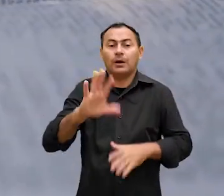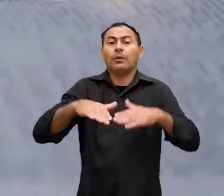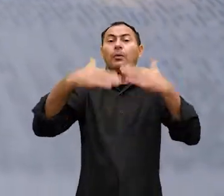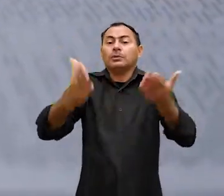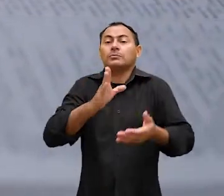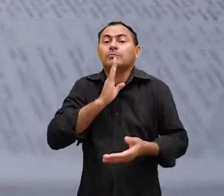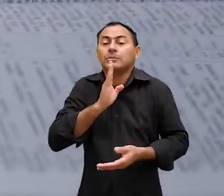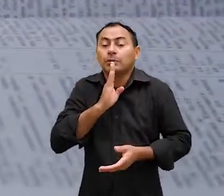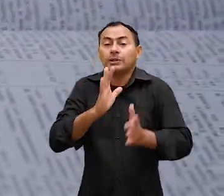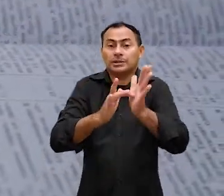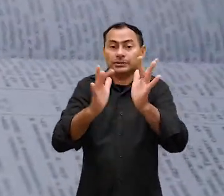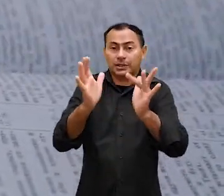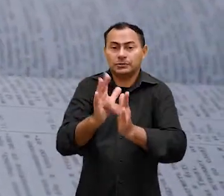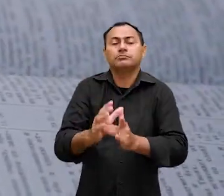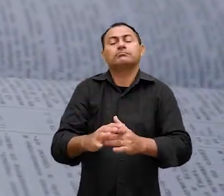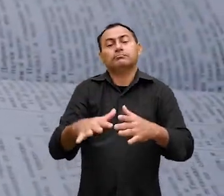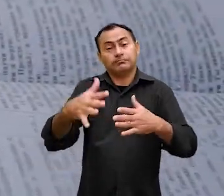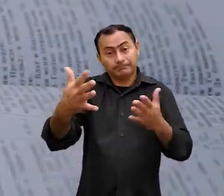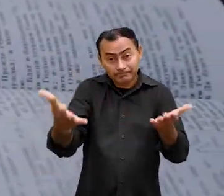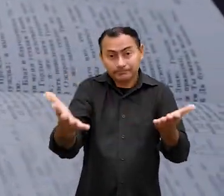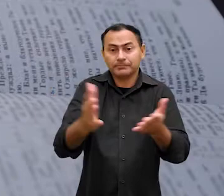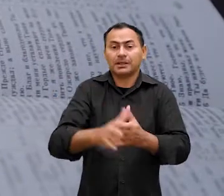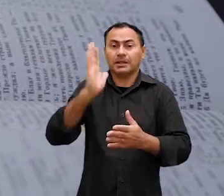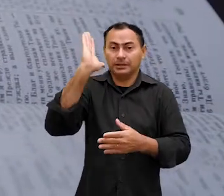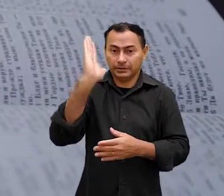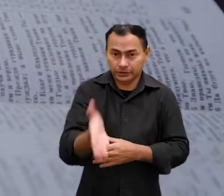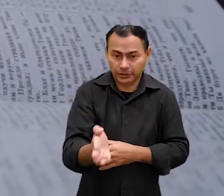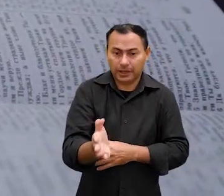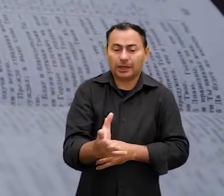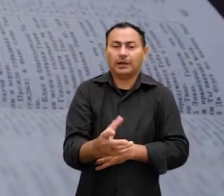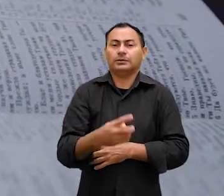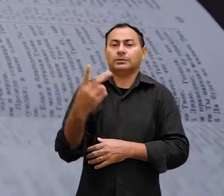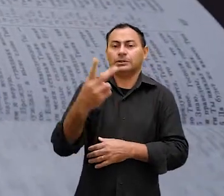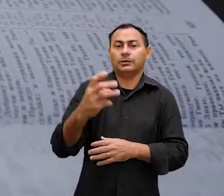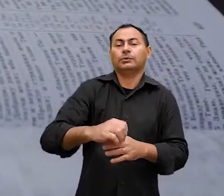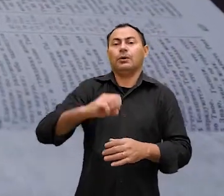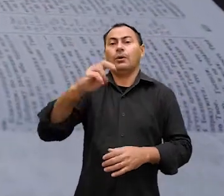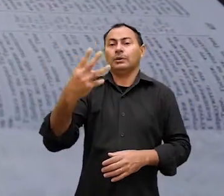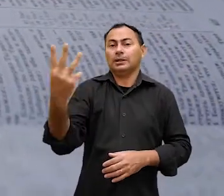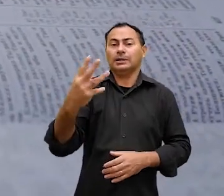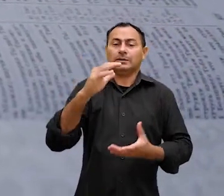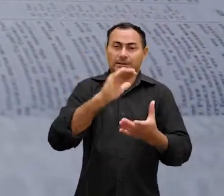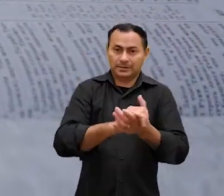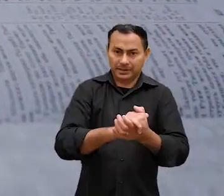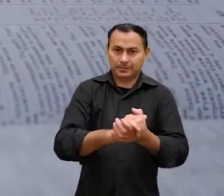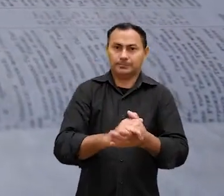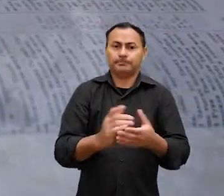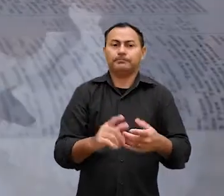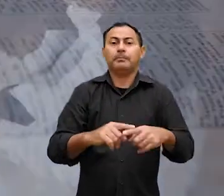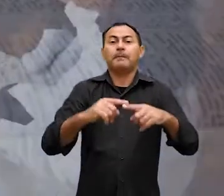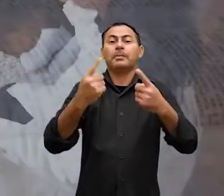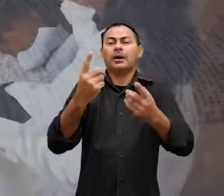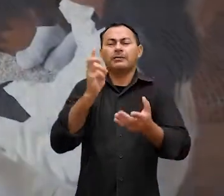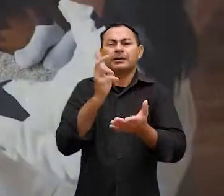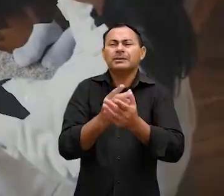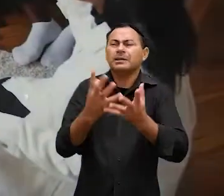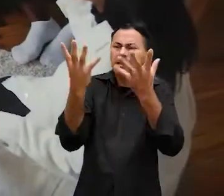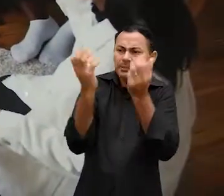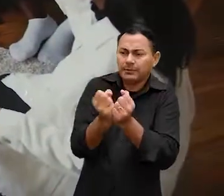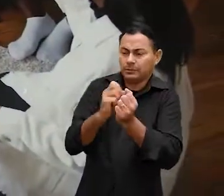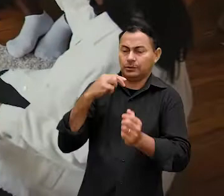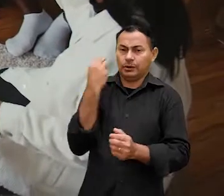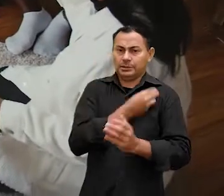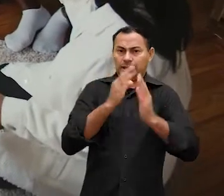quando conheceram Jesus, provavelmente já estavam no segundo ou terceiro casamento. Uma vez recebemos em